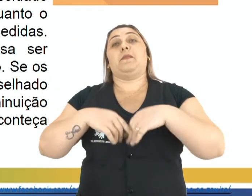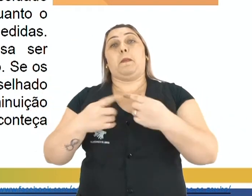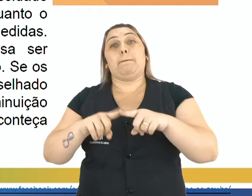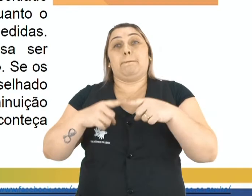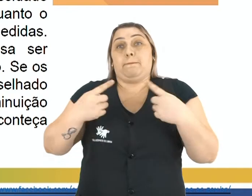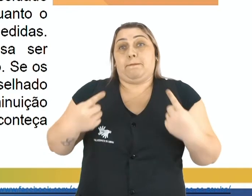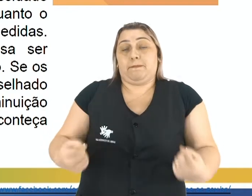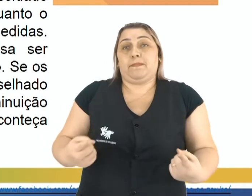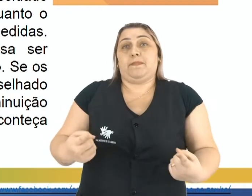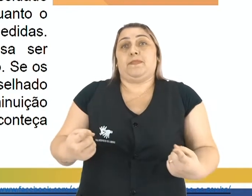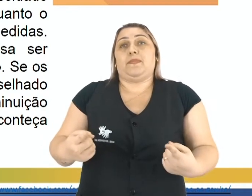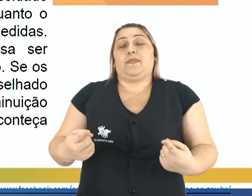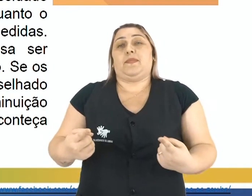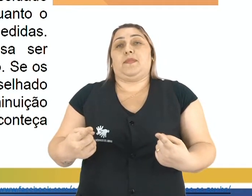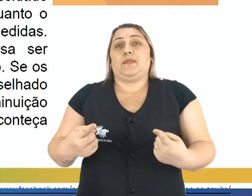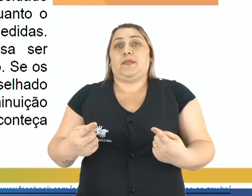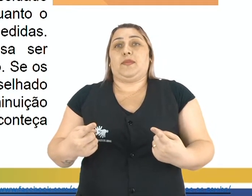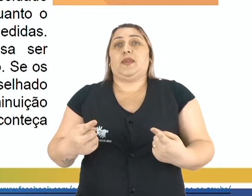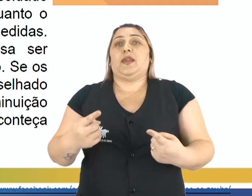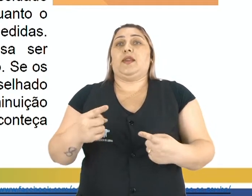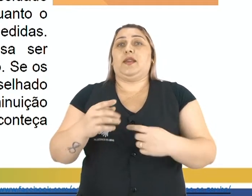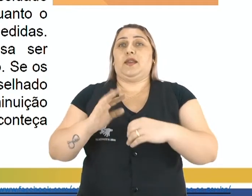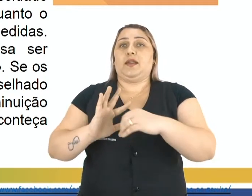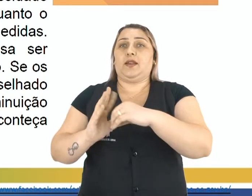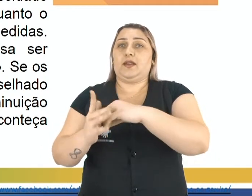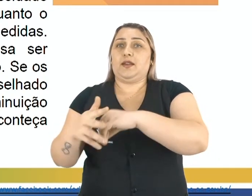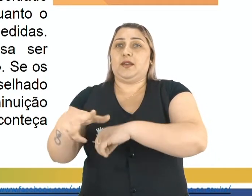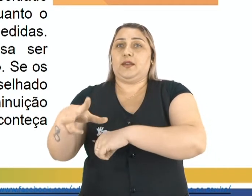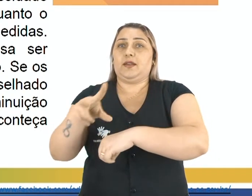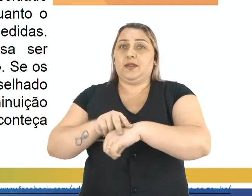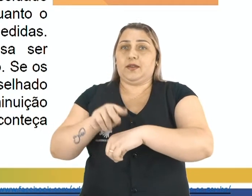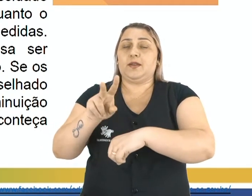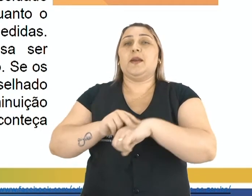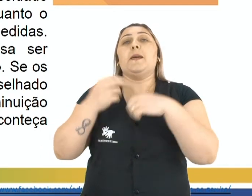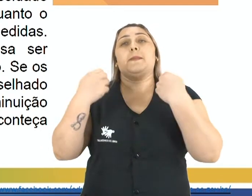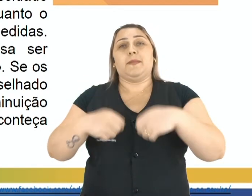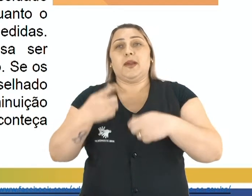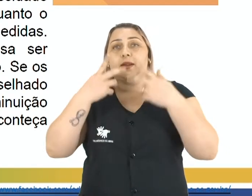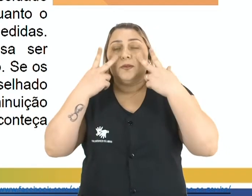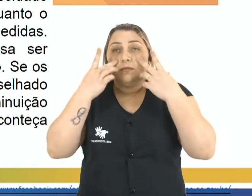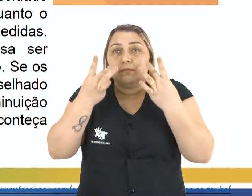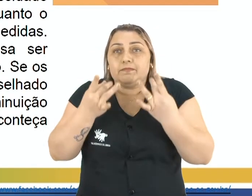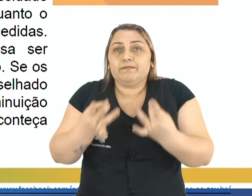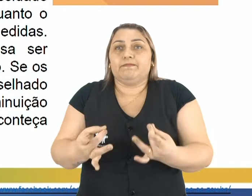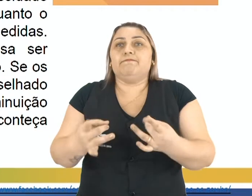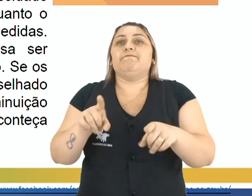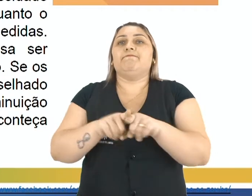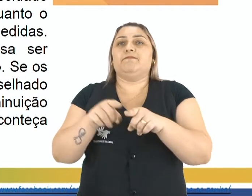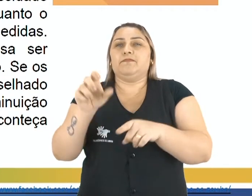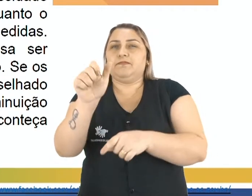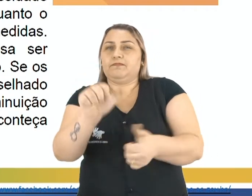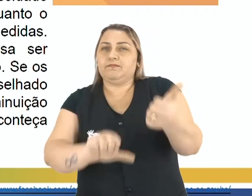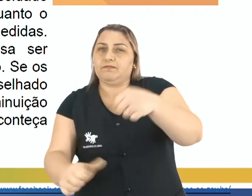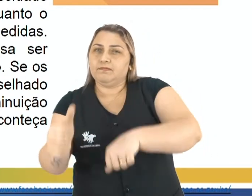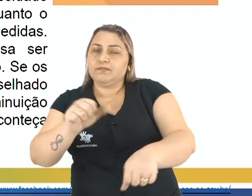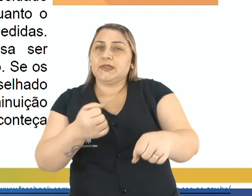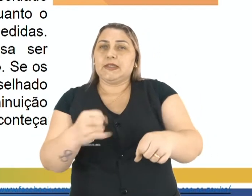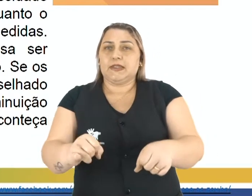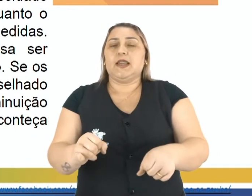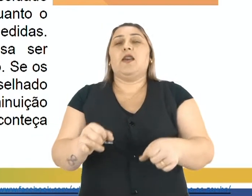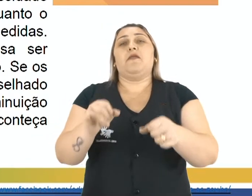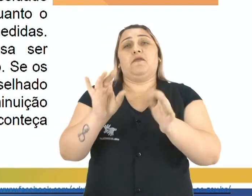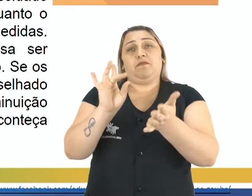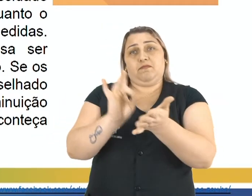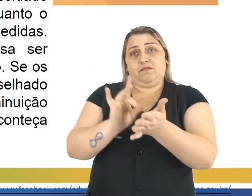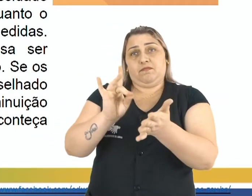Todavia, a crescente dos casos de contaminação precisa ser observada, a fim de verificar se o movimento é